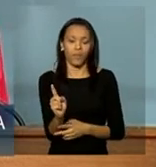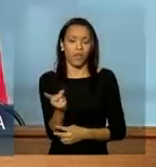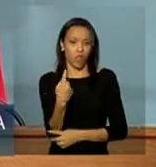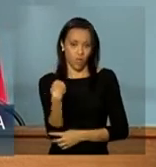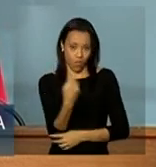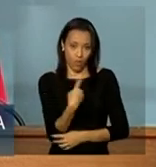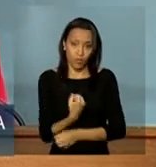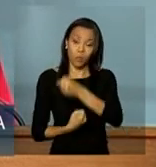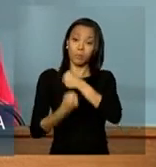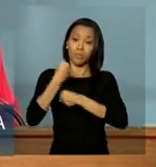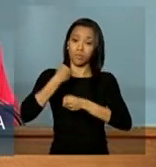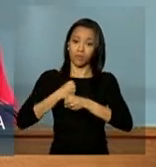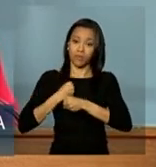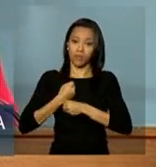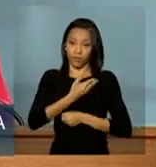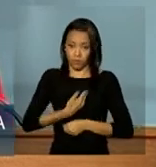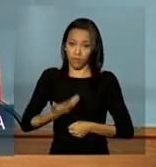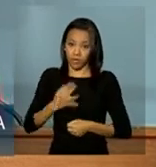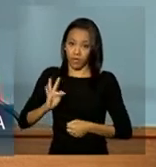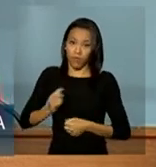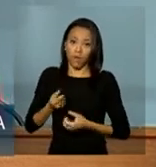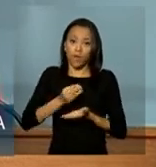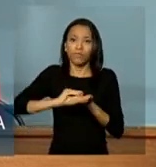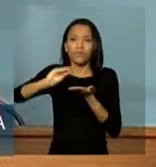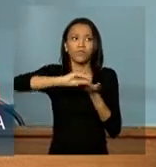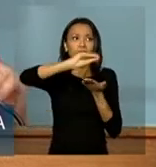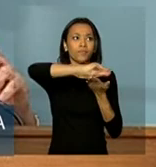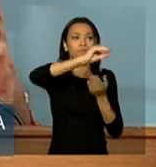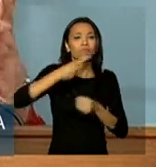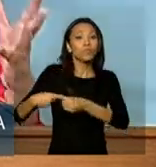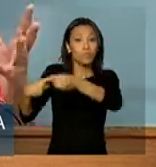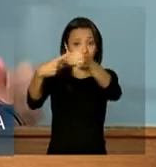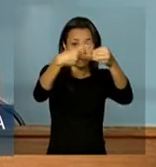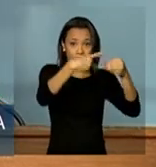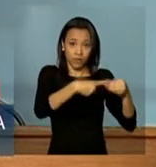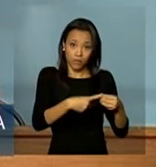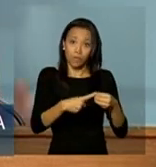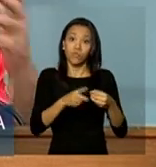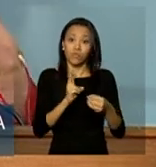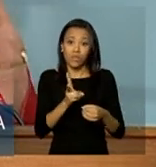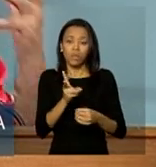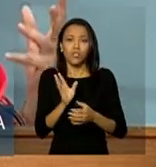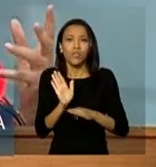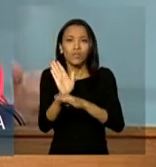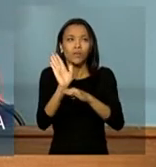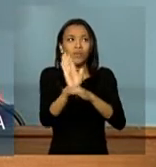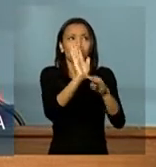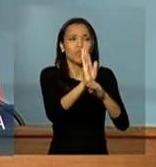passado, repassamos para os municípios, dentro desse espírito de ajudar, e aí foi para todos os municípios,